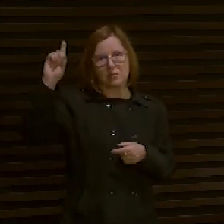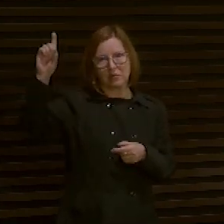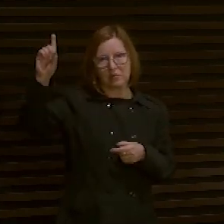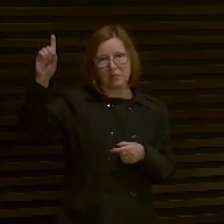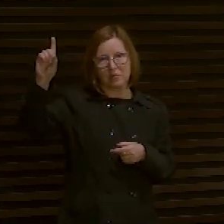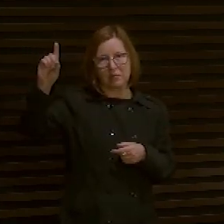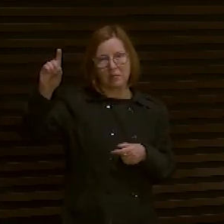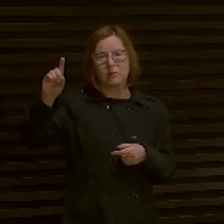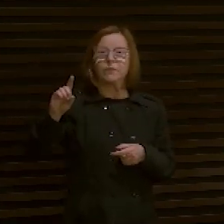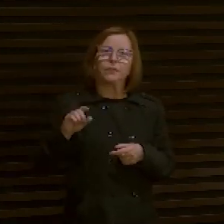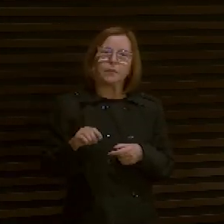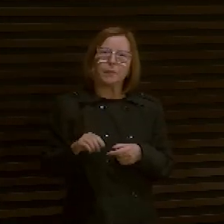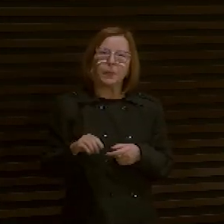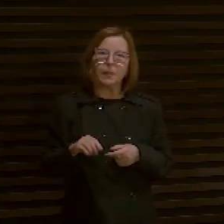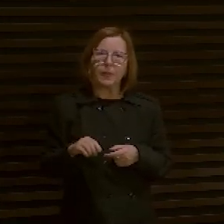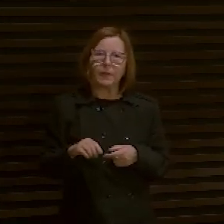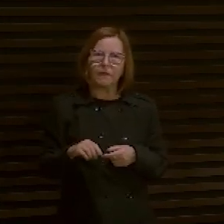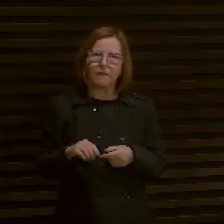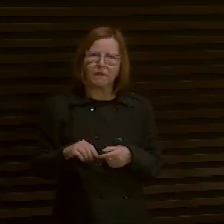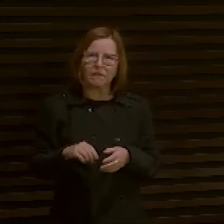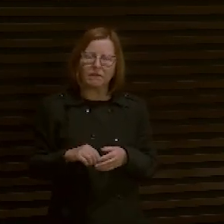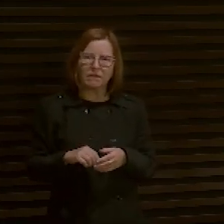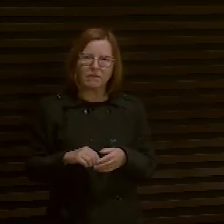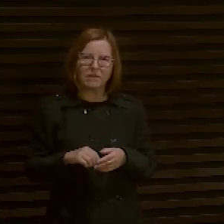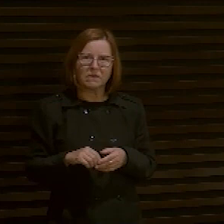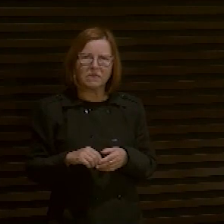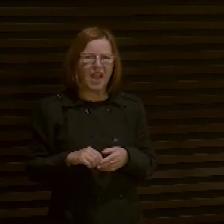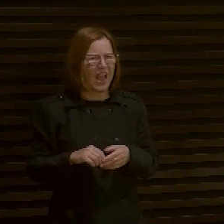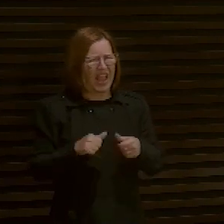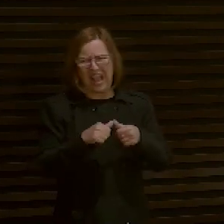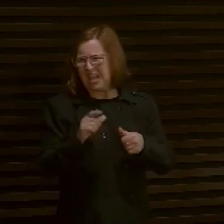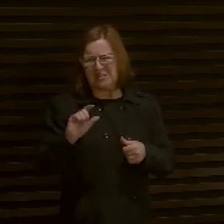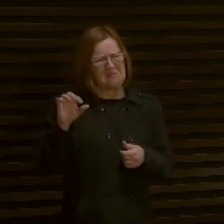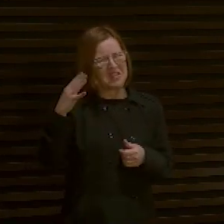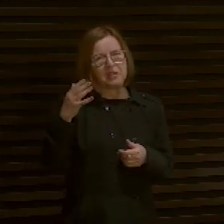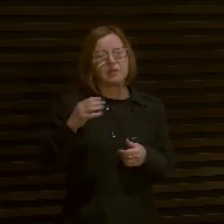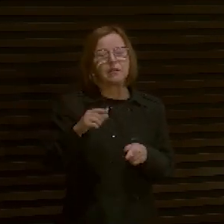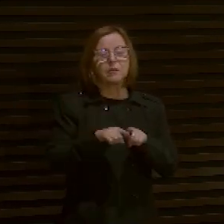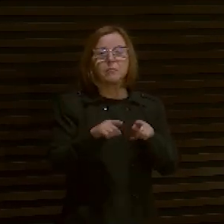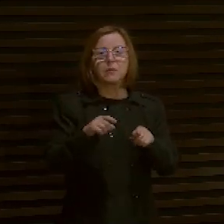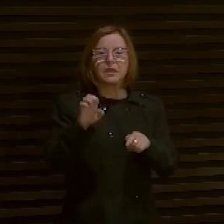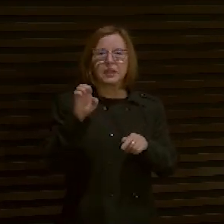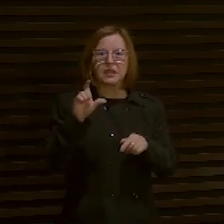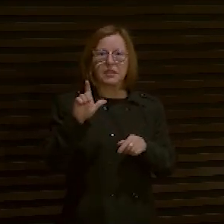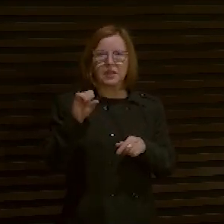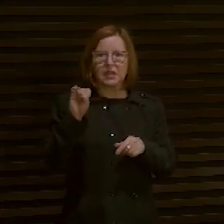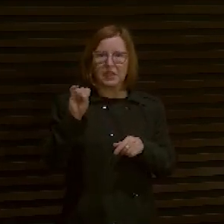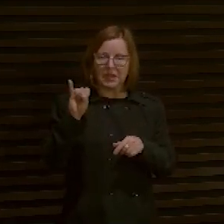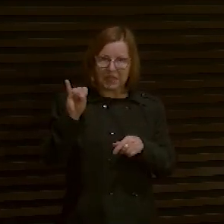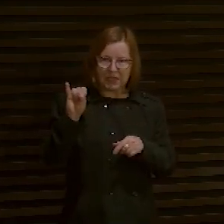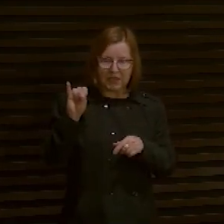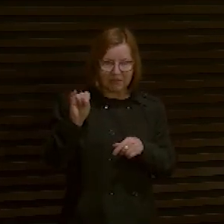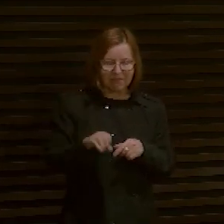o capitão do rei disse, ainda que os céus se abram, isso não vai acontecer. E Eliseu diz, você vai